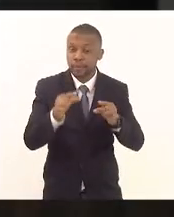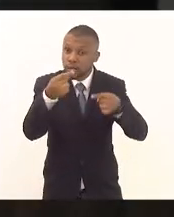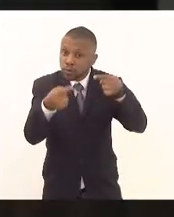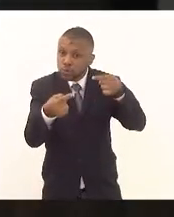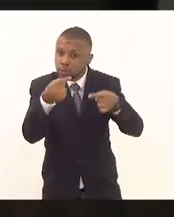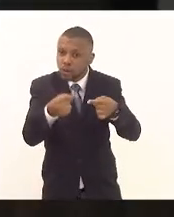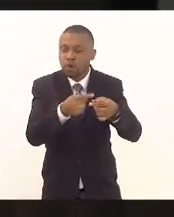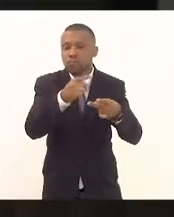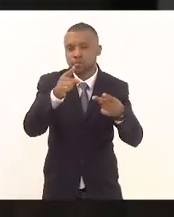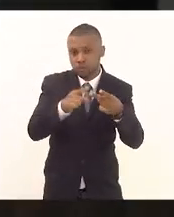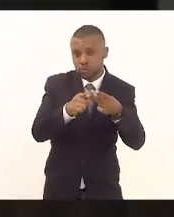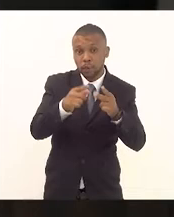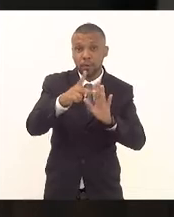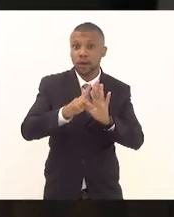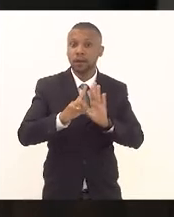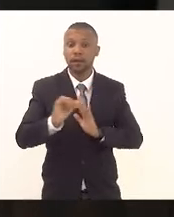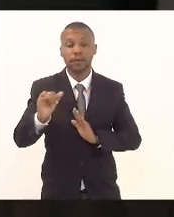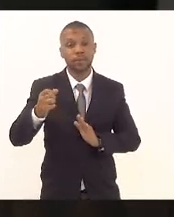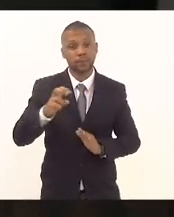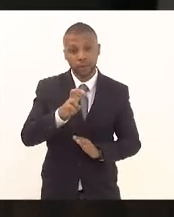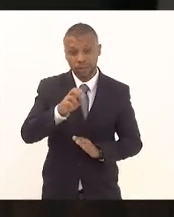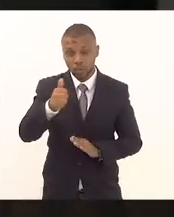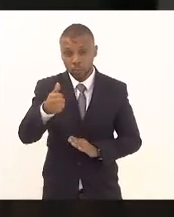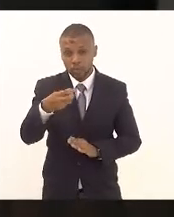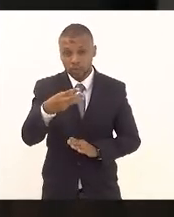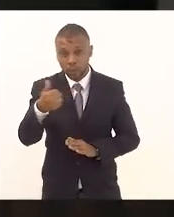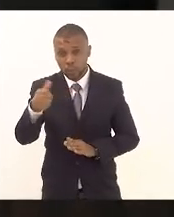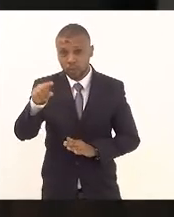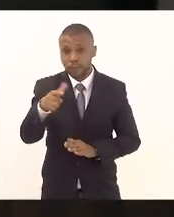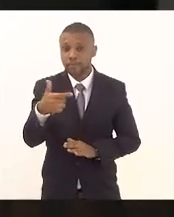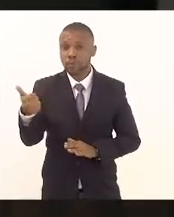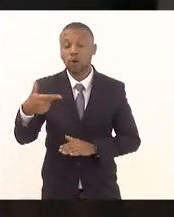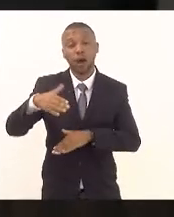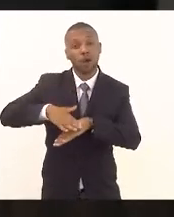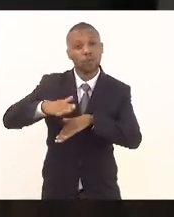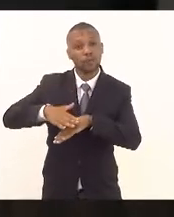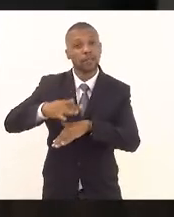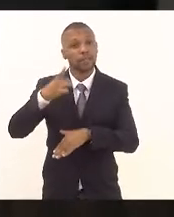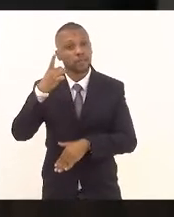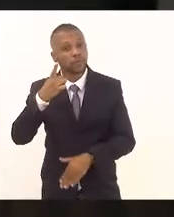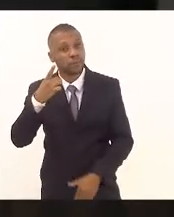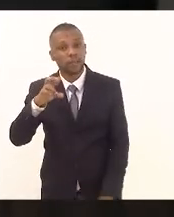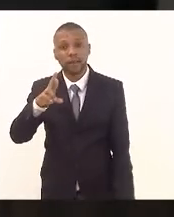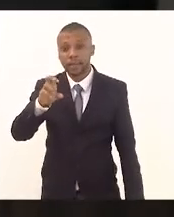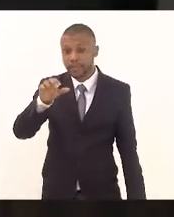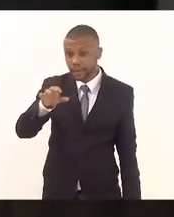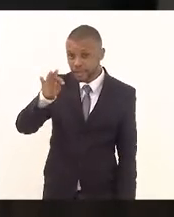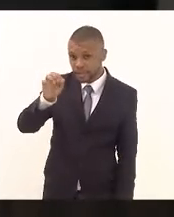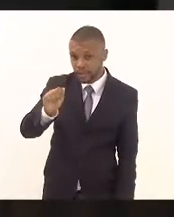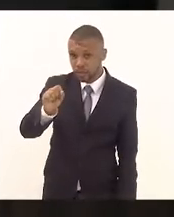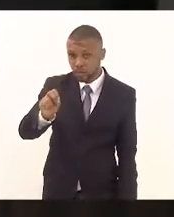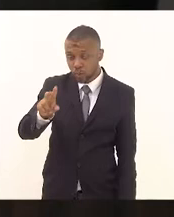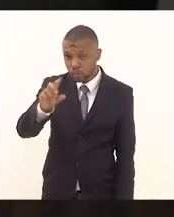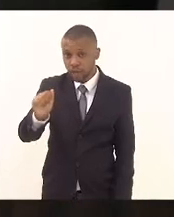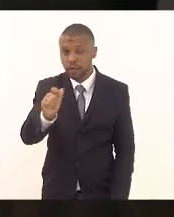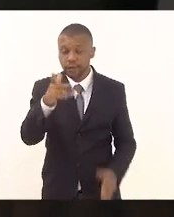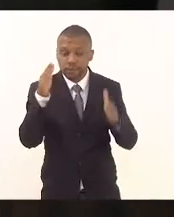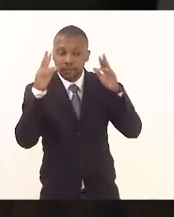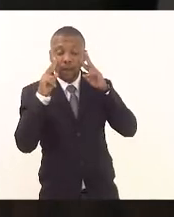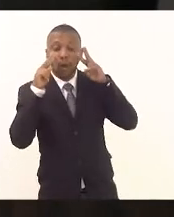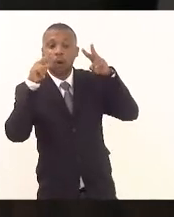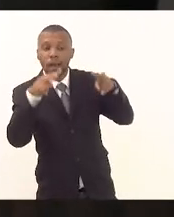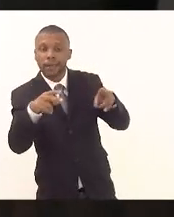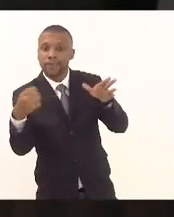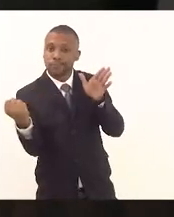projeto de lei 5131 de 21, de autoria da deputada Renata Souza, que declara patrimônio cultural e material a roda de capoeira do MEA, do